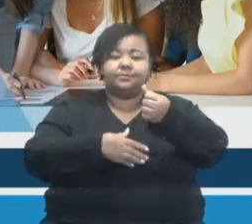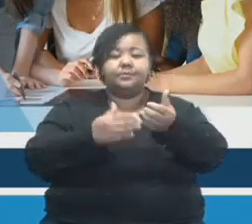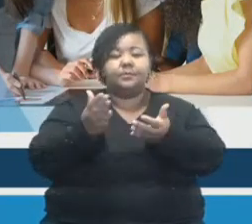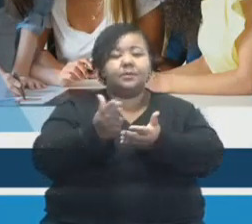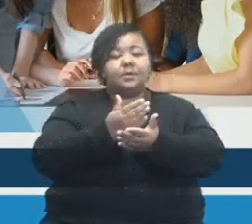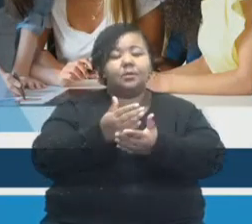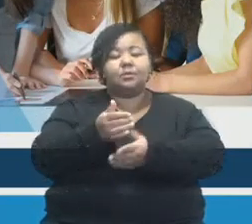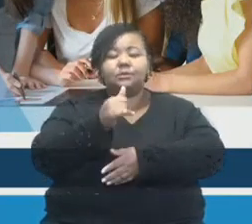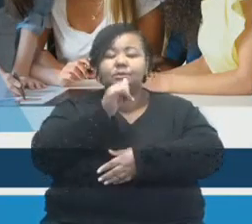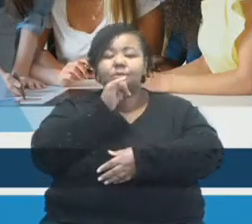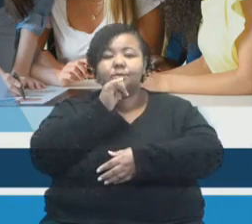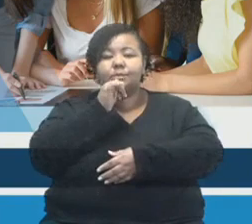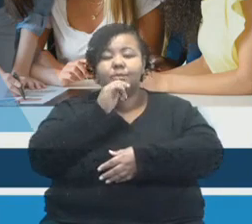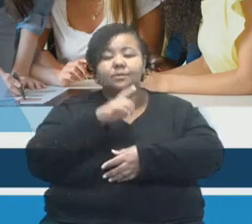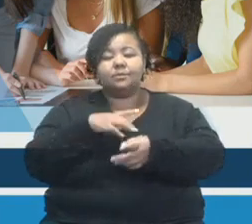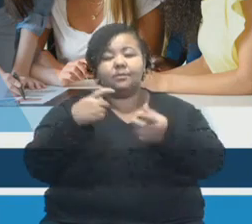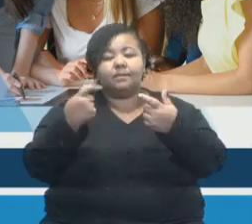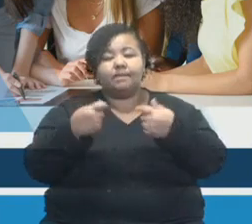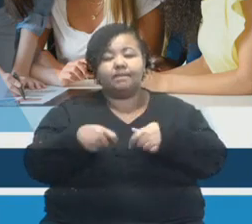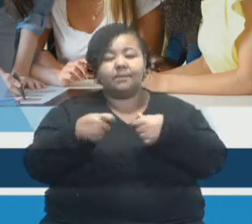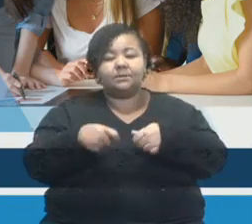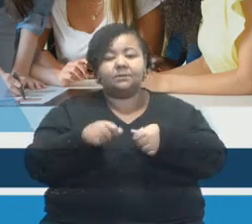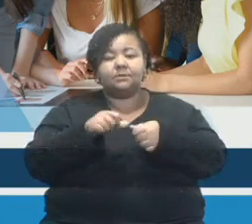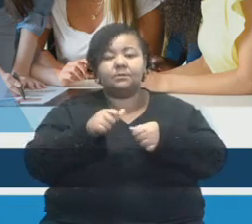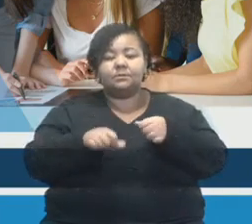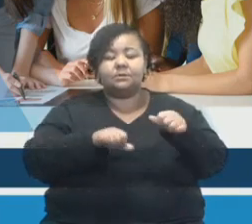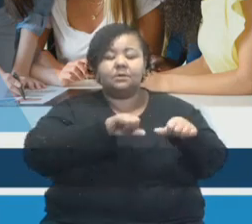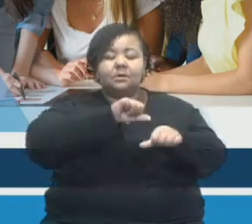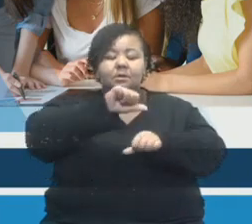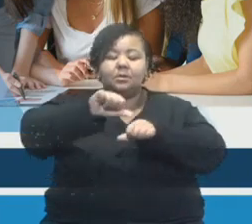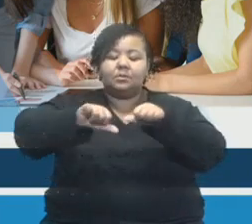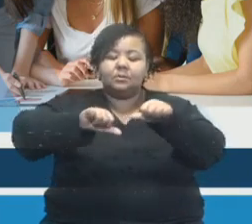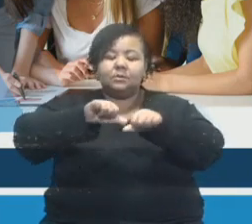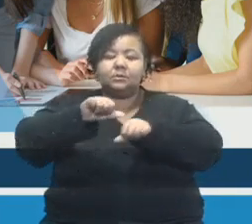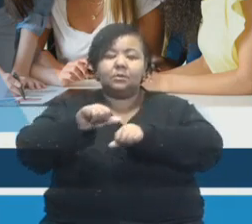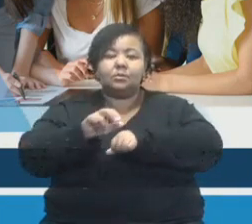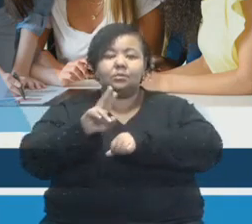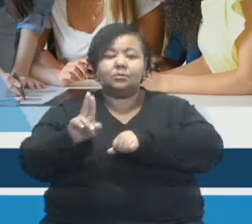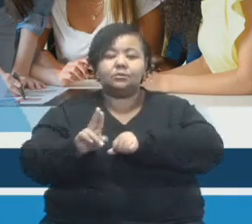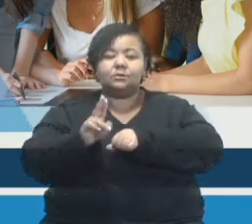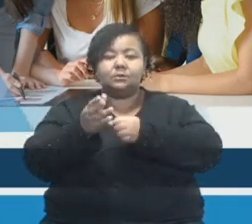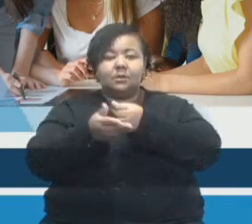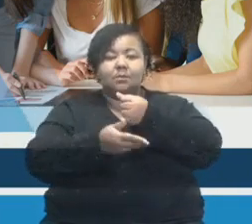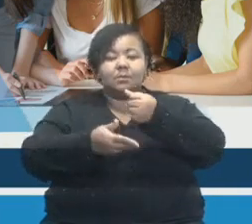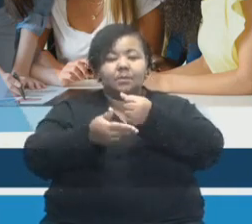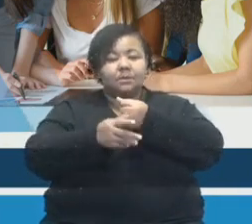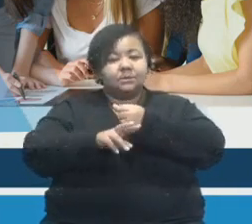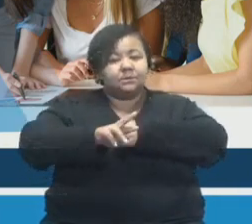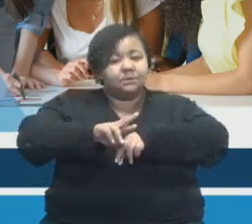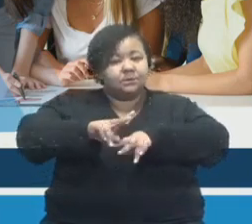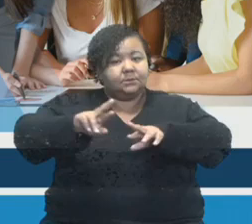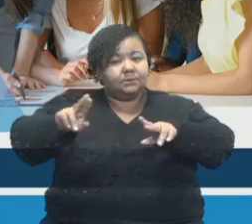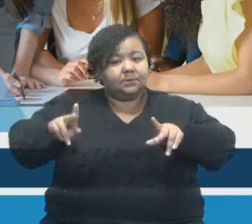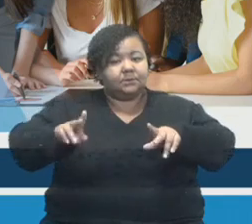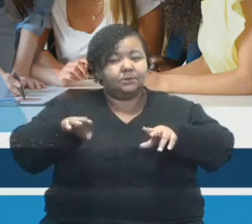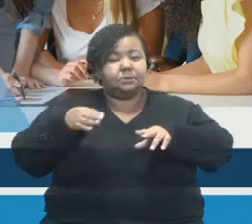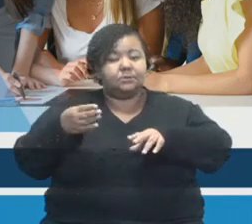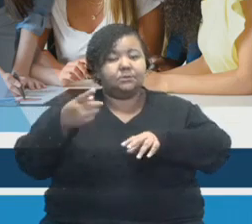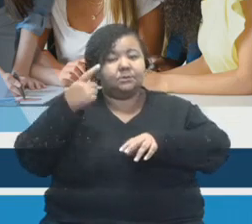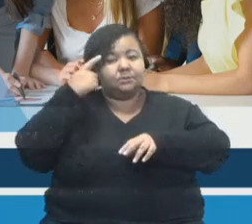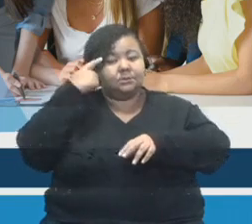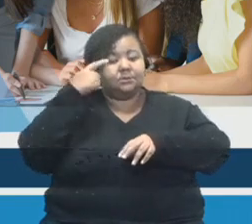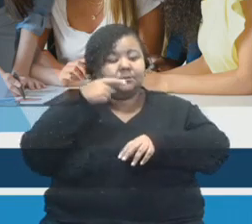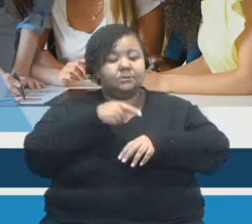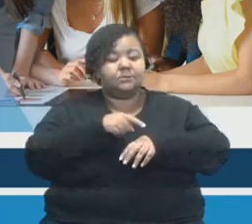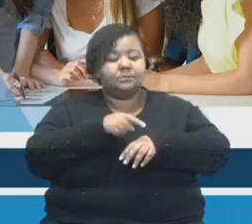necessário fazermos algumas alterações, trabalharmos com uma base diferente. Então, quando nós pensamos com relação